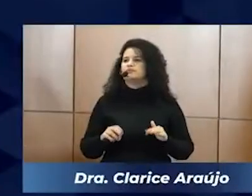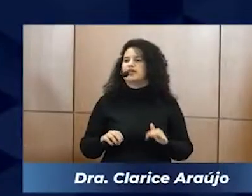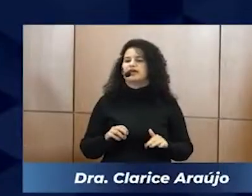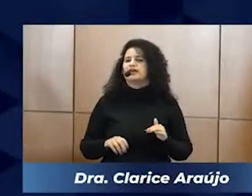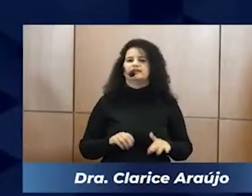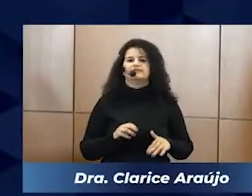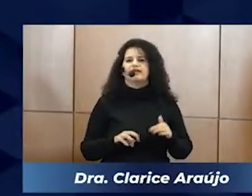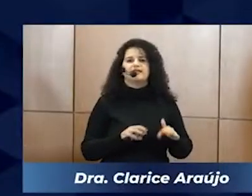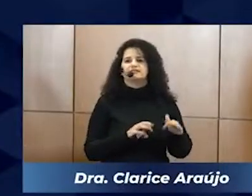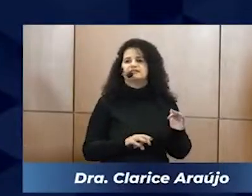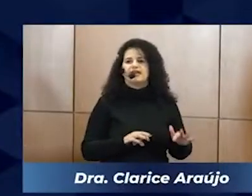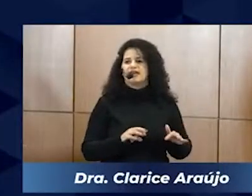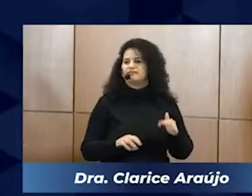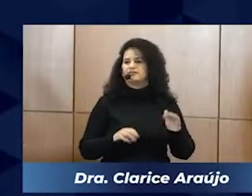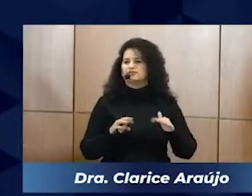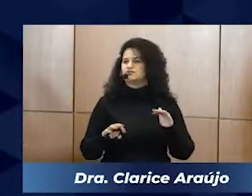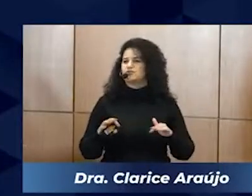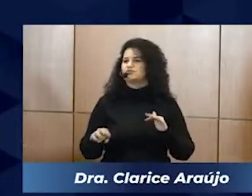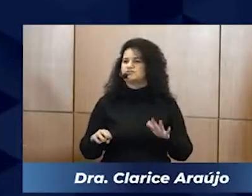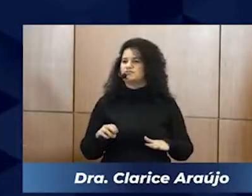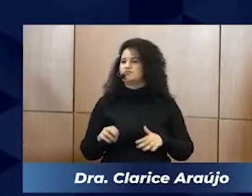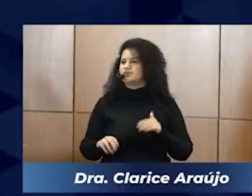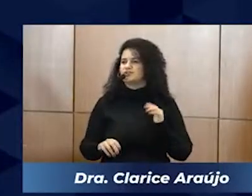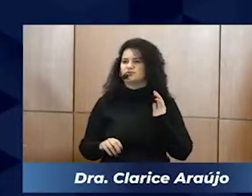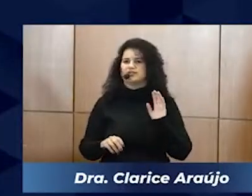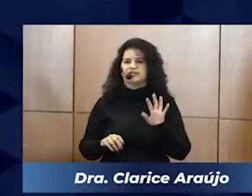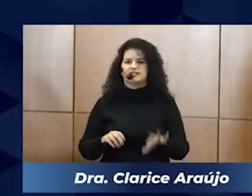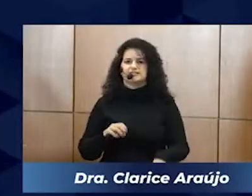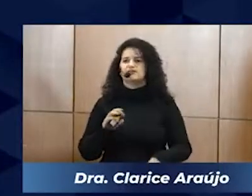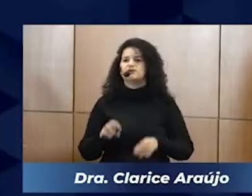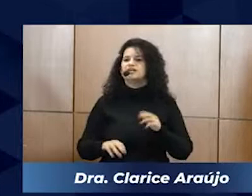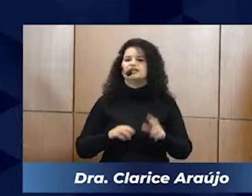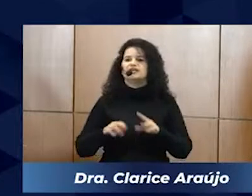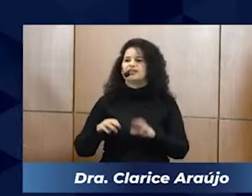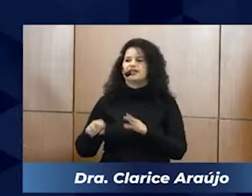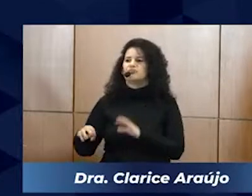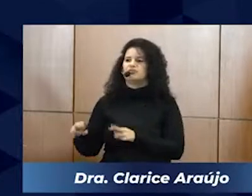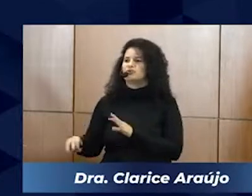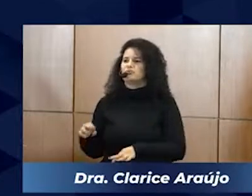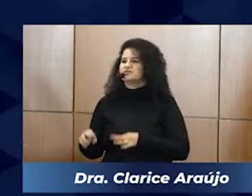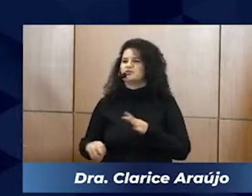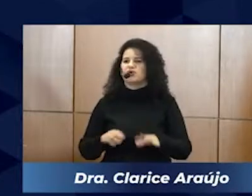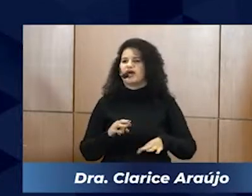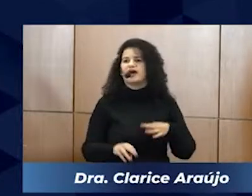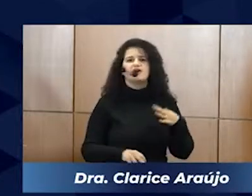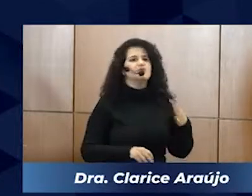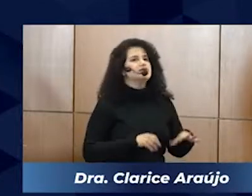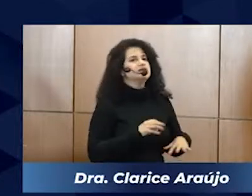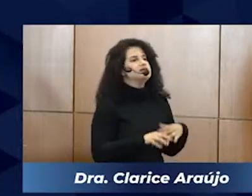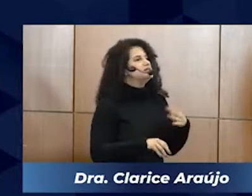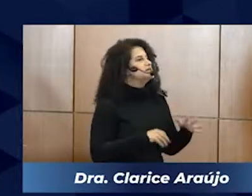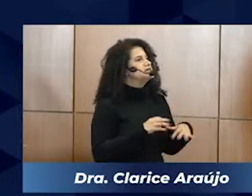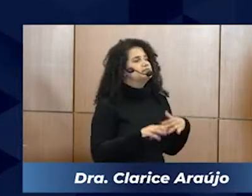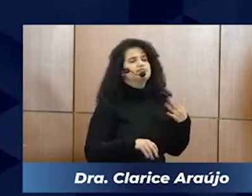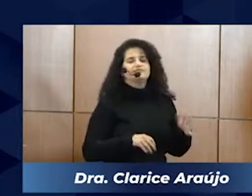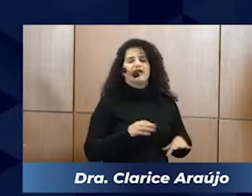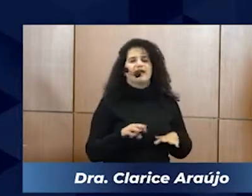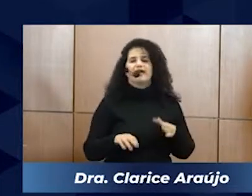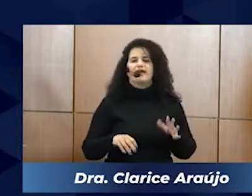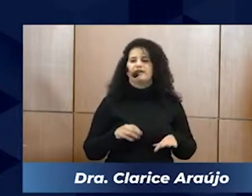Google TDC, transtorno do desenvolvimento da coordenação, e terapia ocupacional e